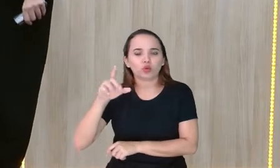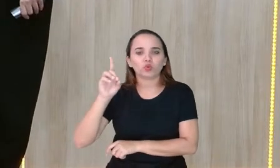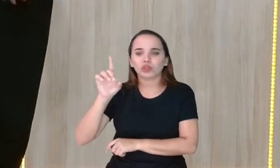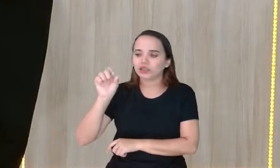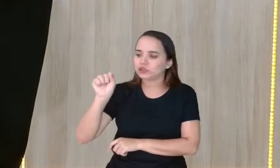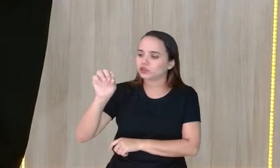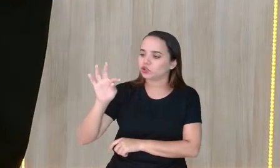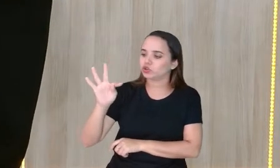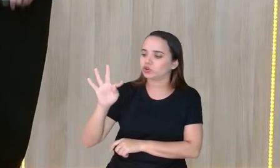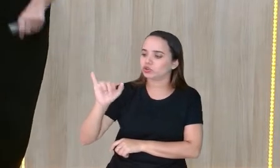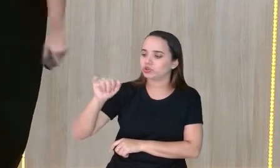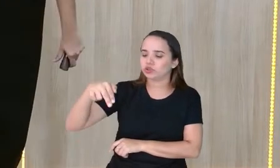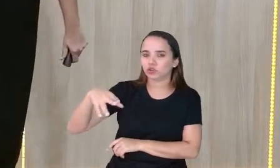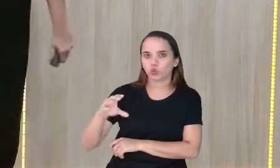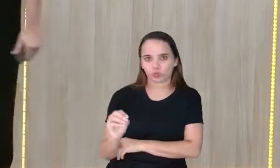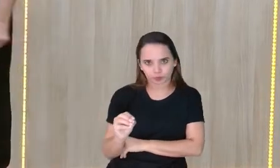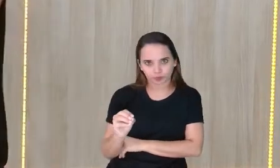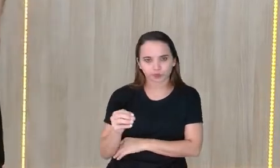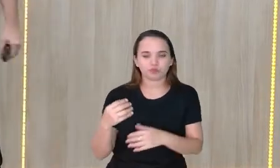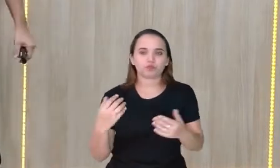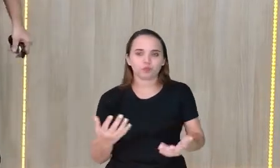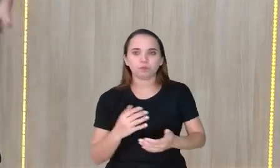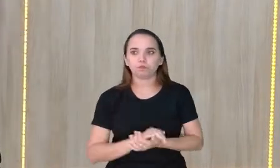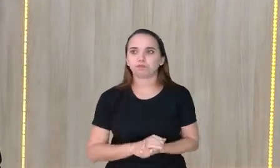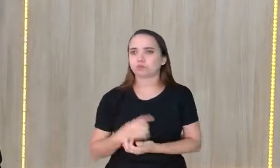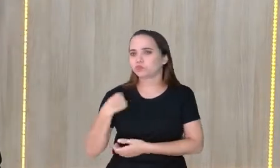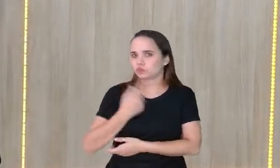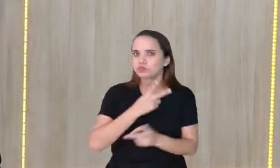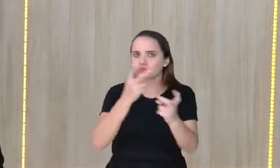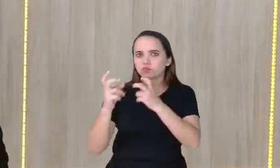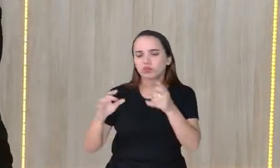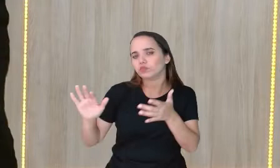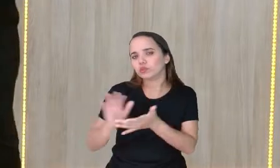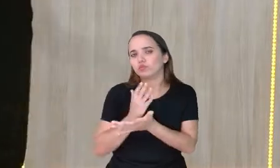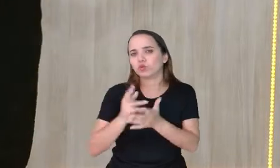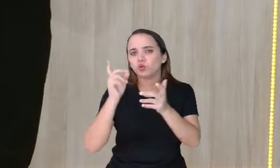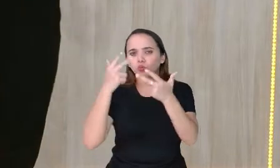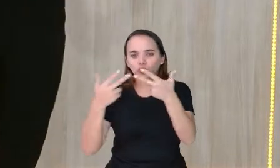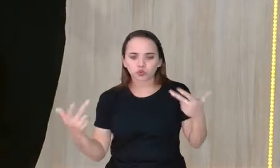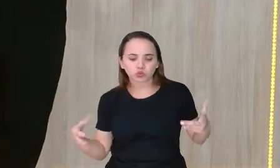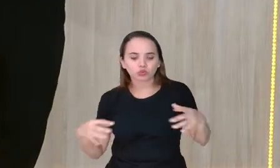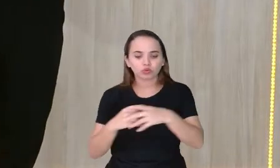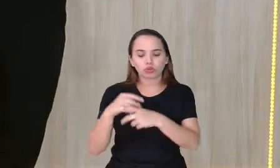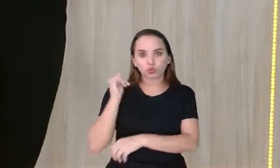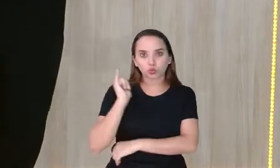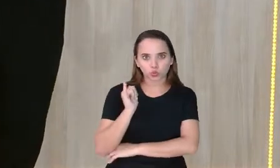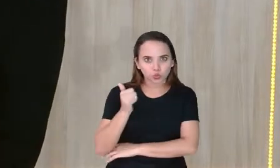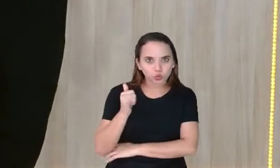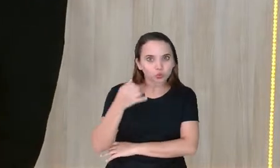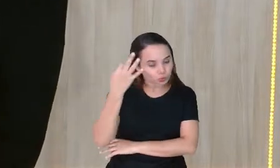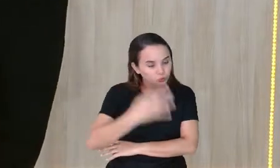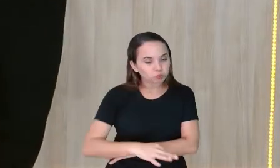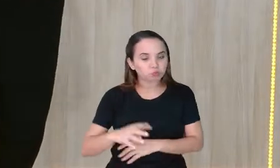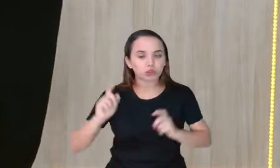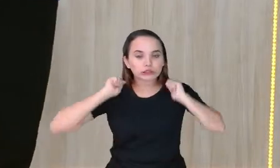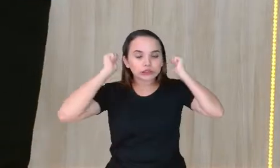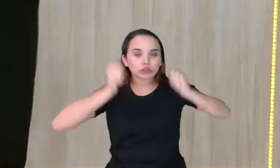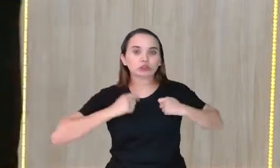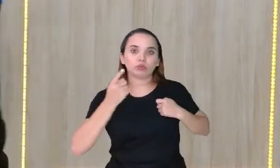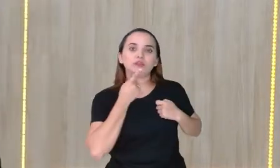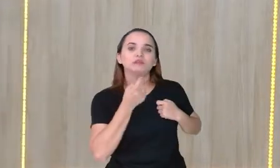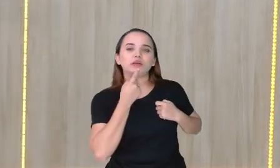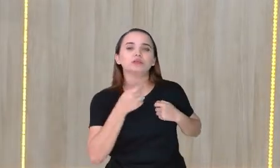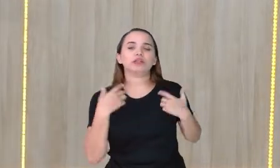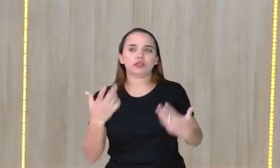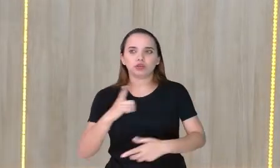Aqui, claro, tem o quê? A gente consegue identificar alguns elementos do conto da Chapeuzinho Vermelho. Qual? A gente